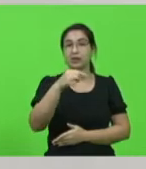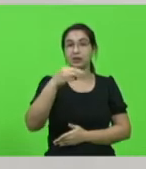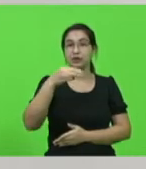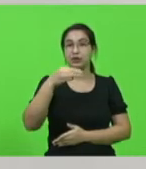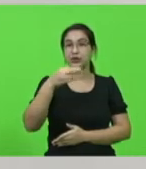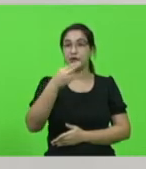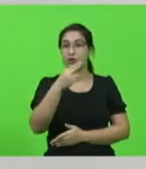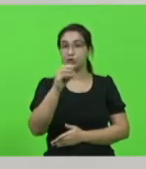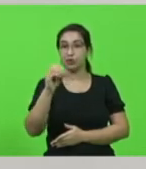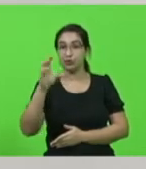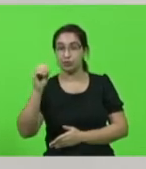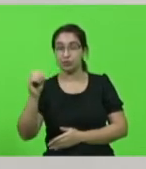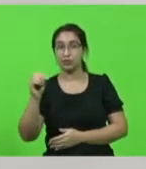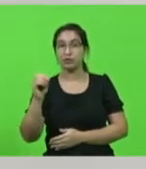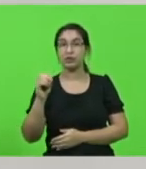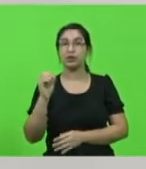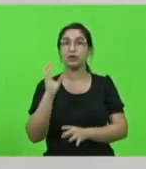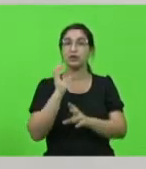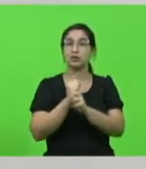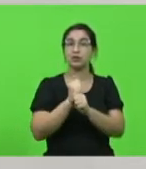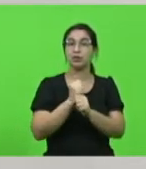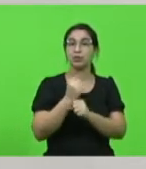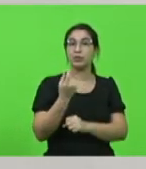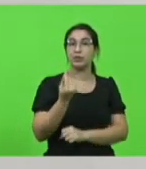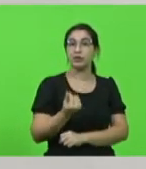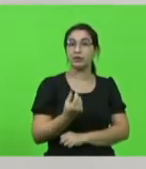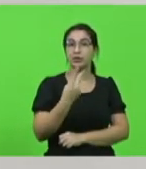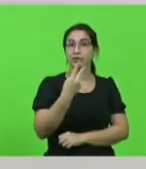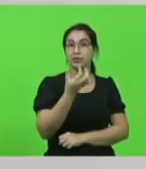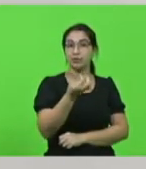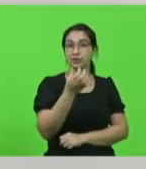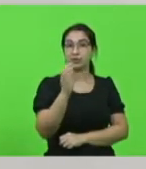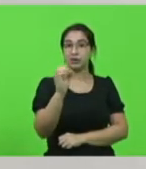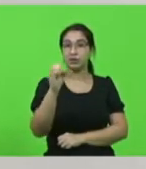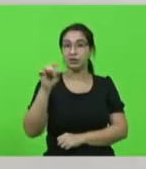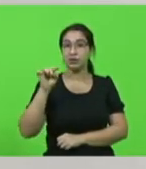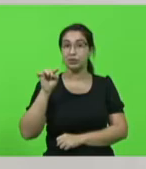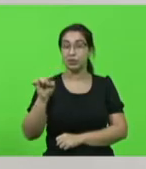Tem um capital social de 600 mil. Quem que vai pagar essa dívida?